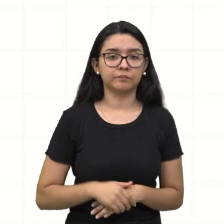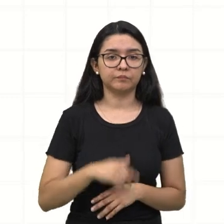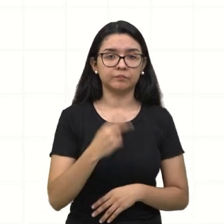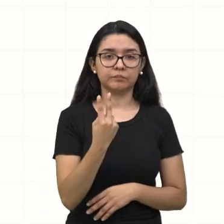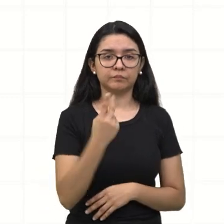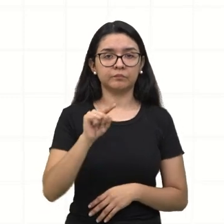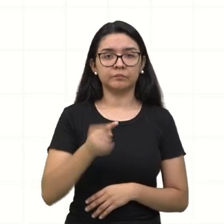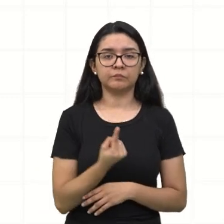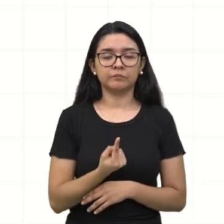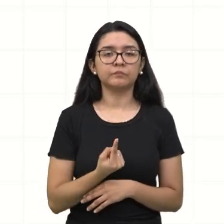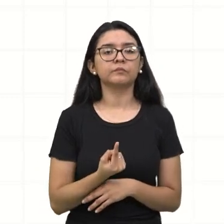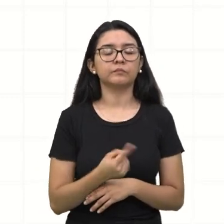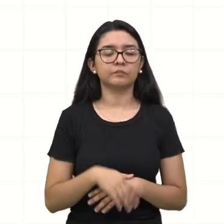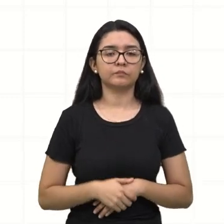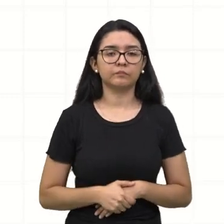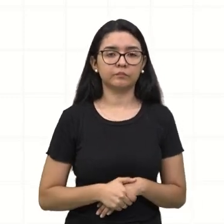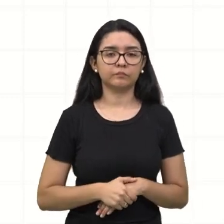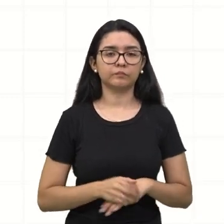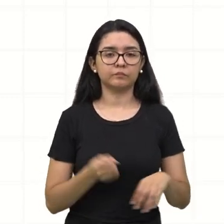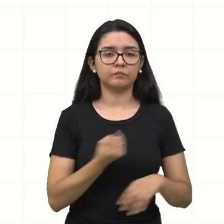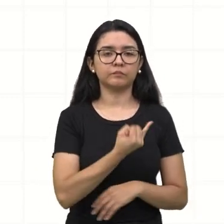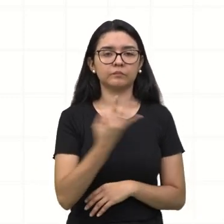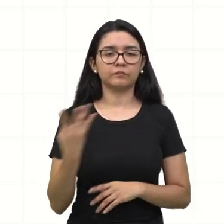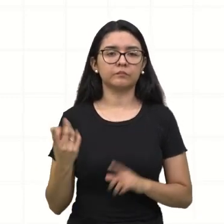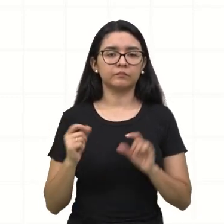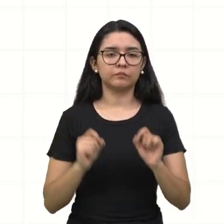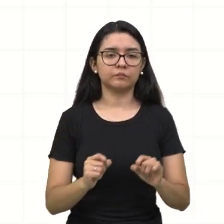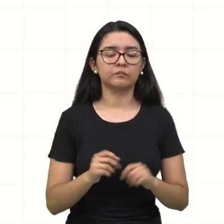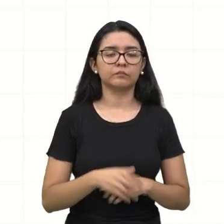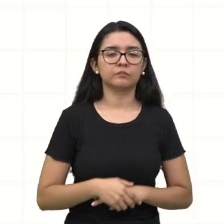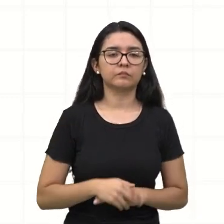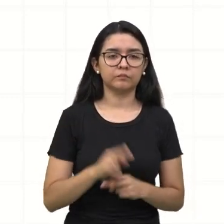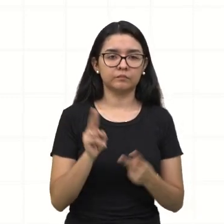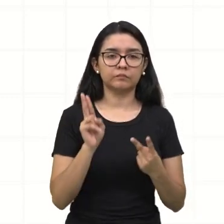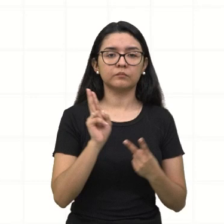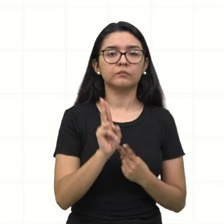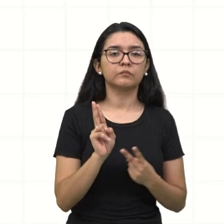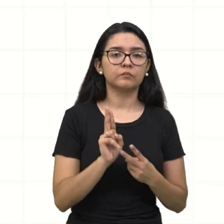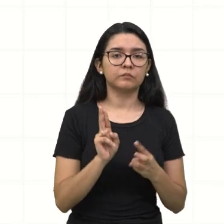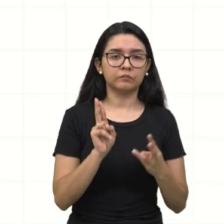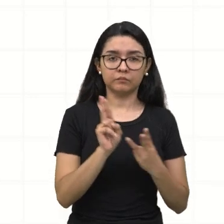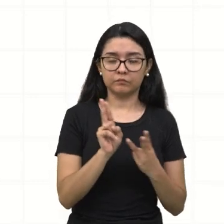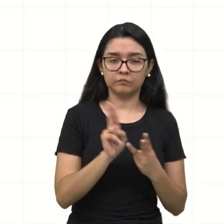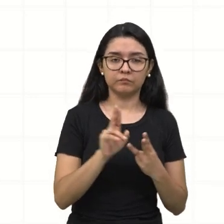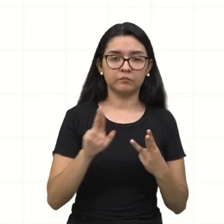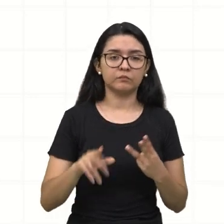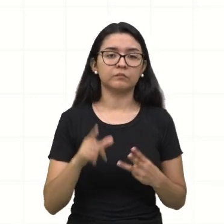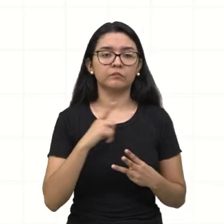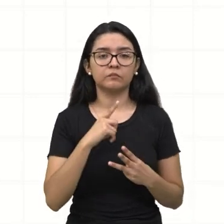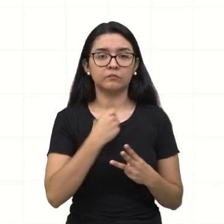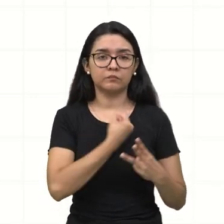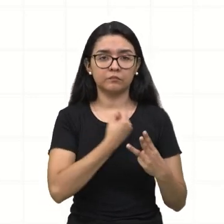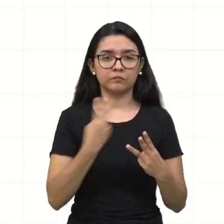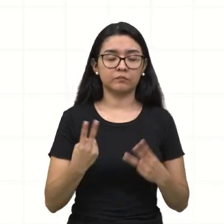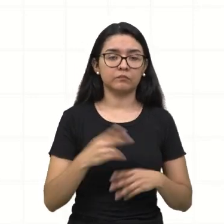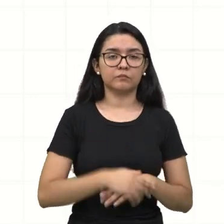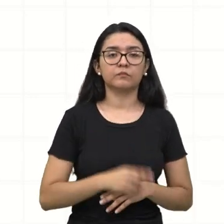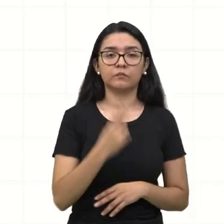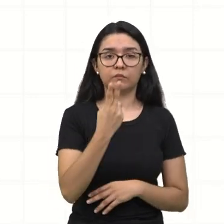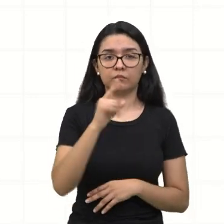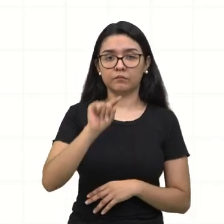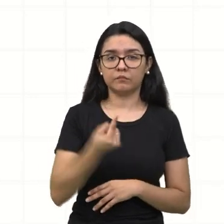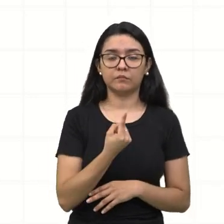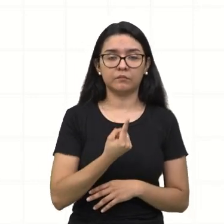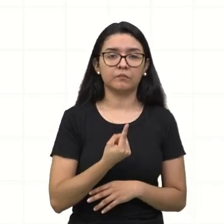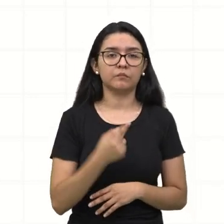2.000. Ou seja, quantas unidades possui o algarismo 2? 2.000 unidades. Beleza?